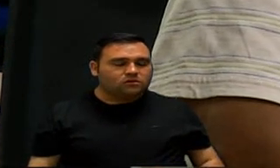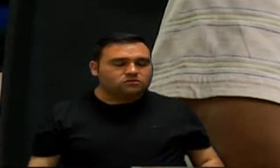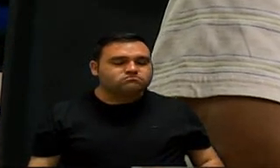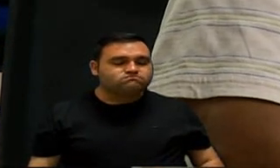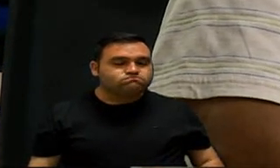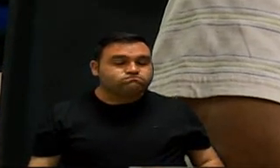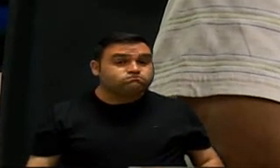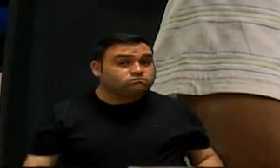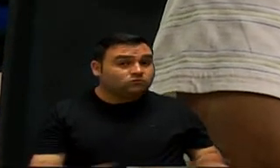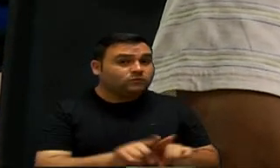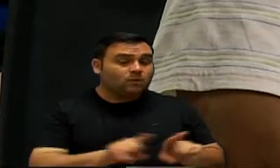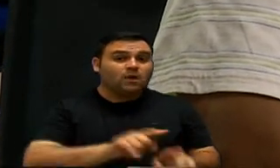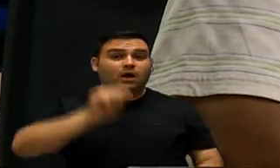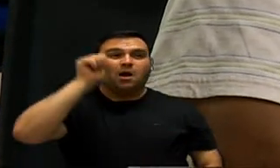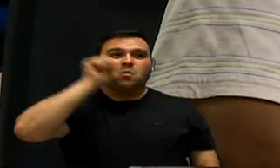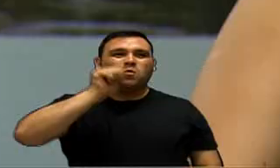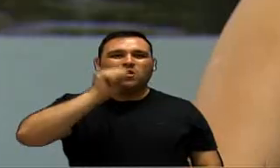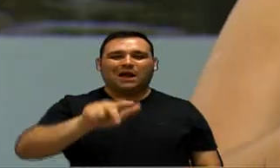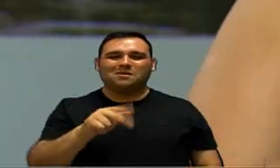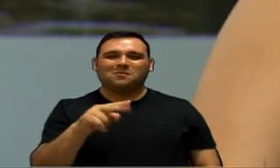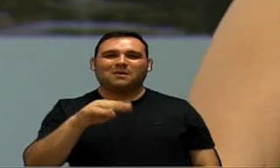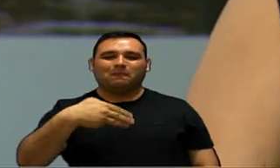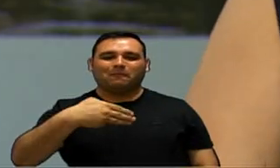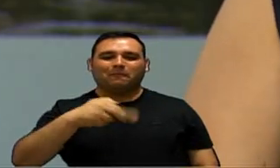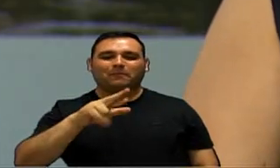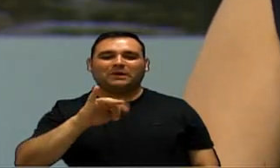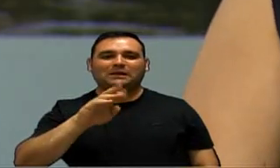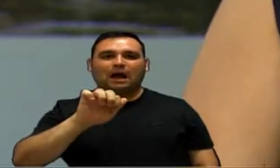E essas mulheres, essas irmãs Mirabal,